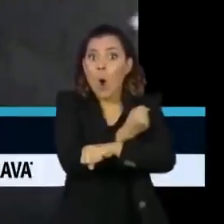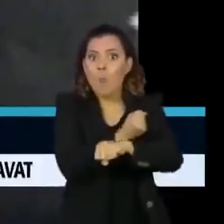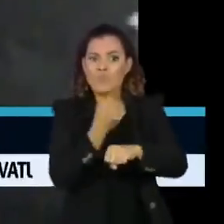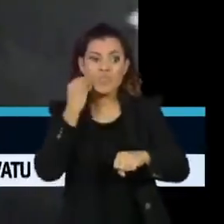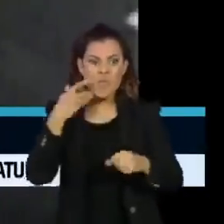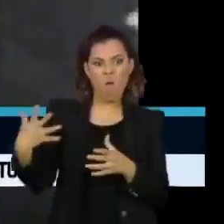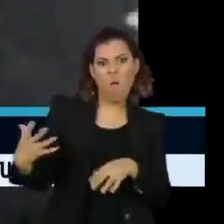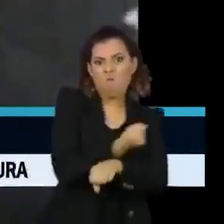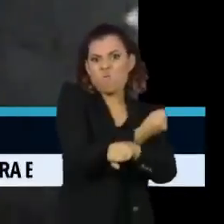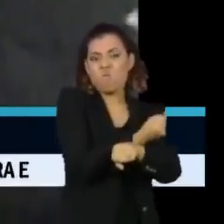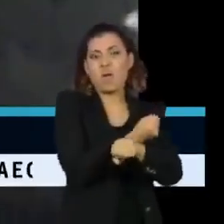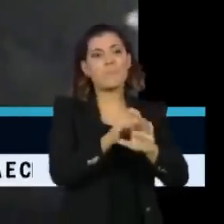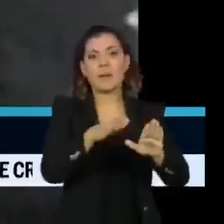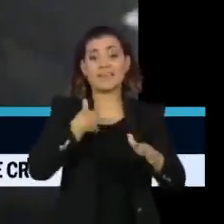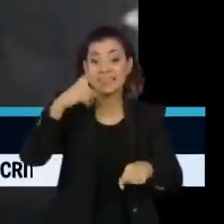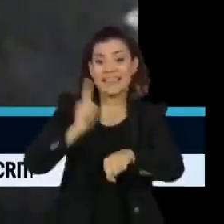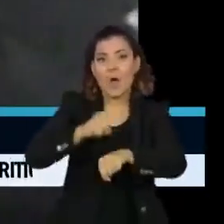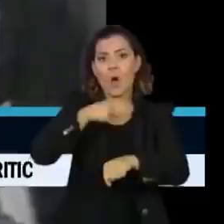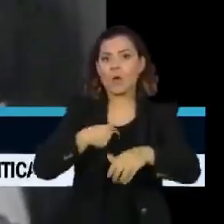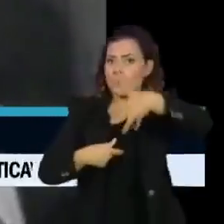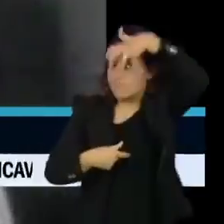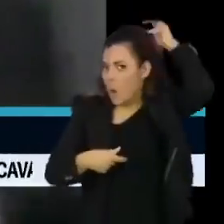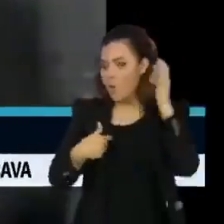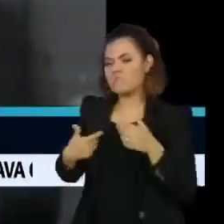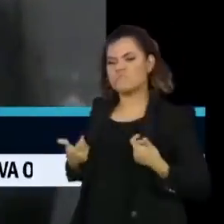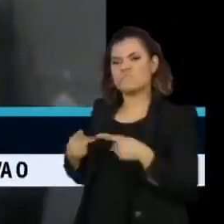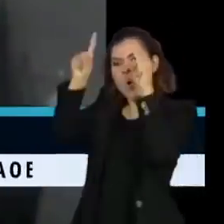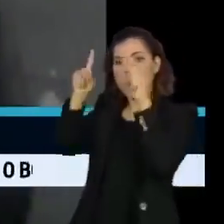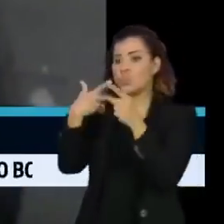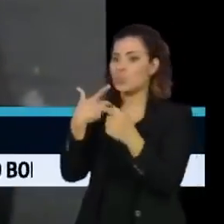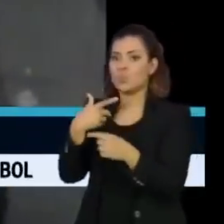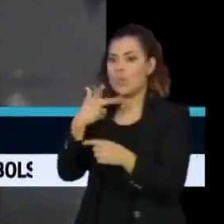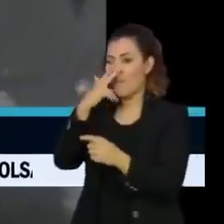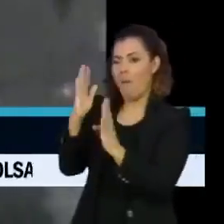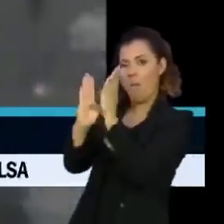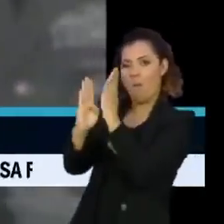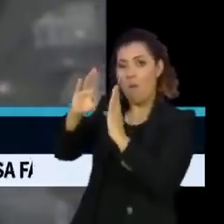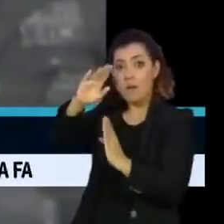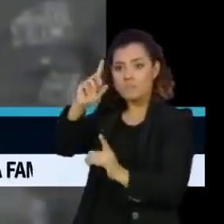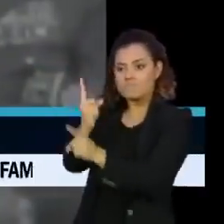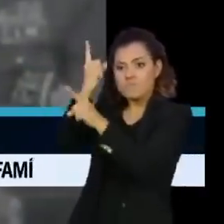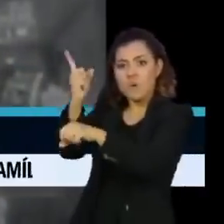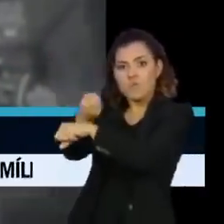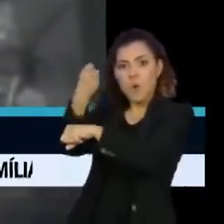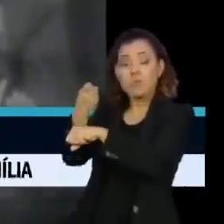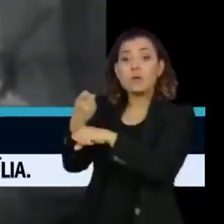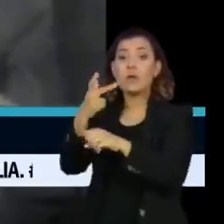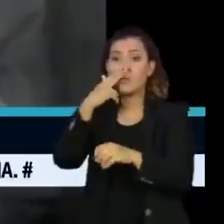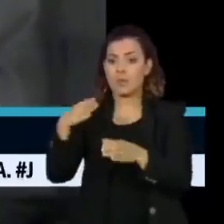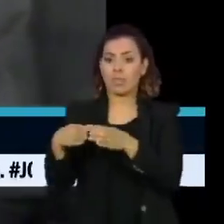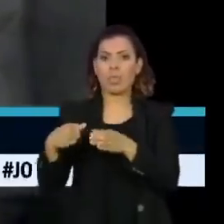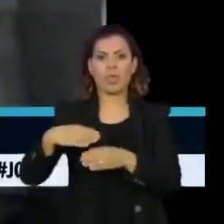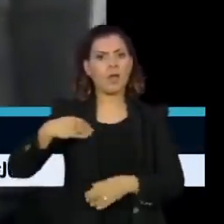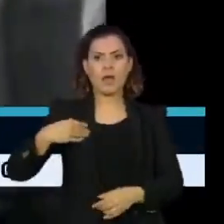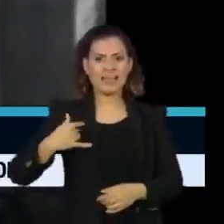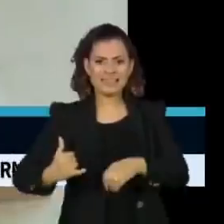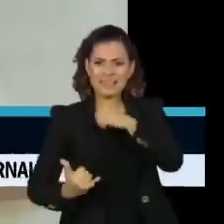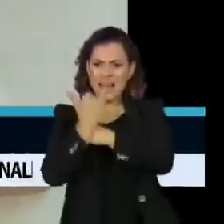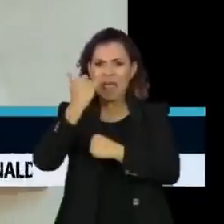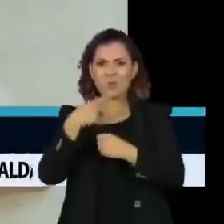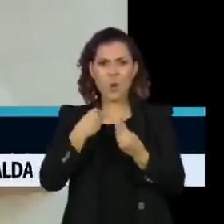golpe, desmontada imediatamente por Geisel. Mais tarde, Frota disse que se sentiu traído pelos demais